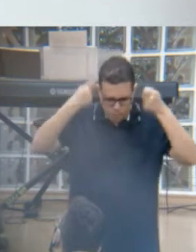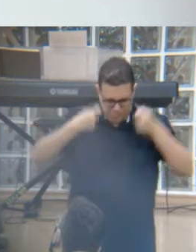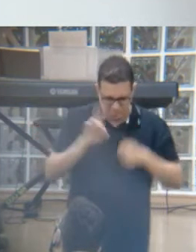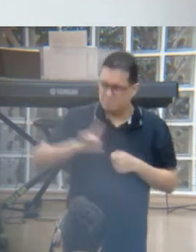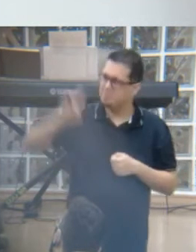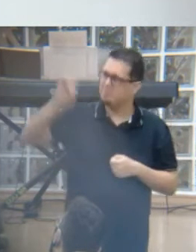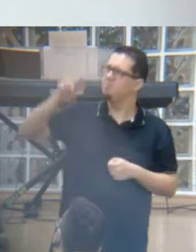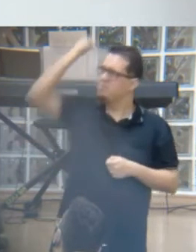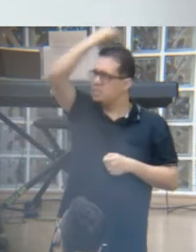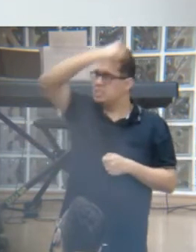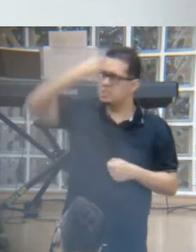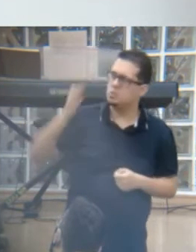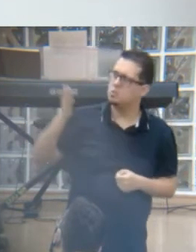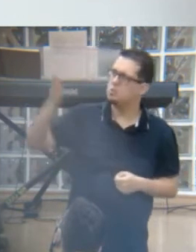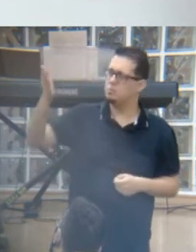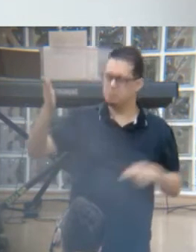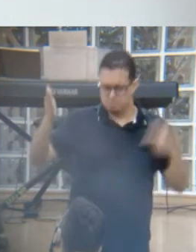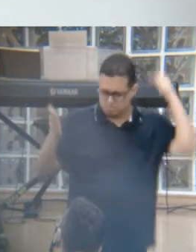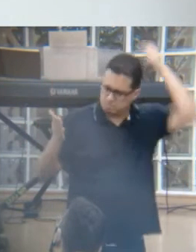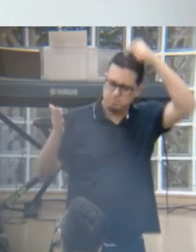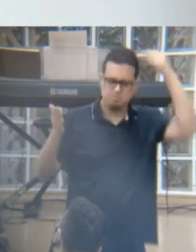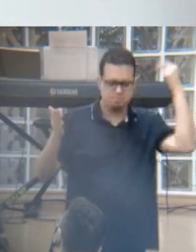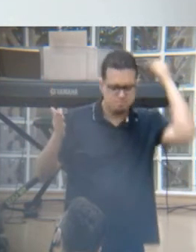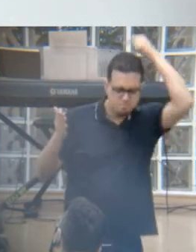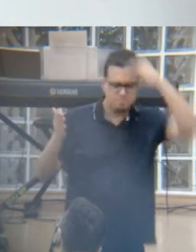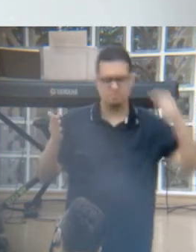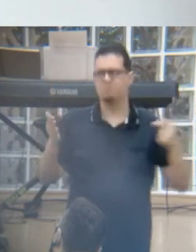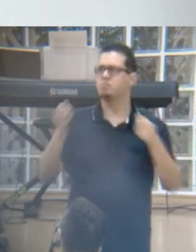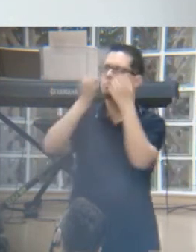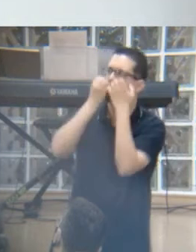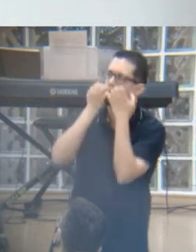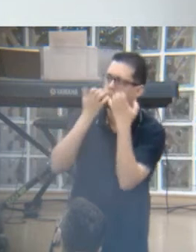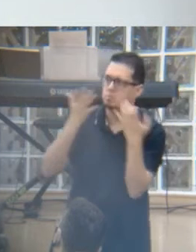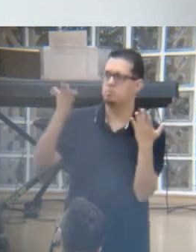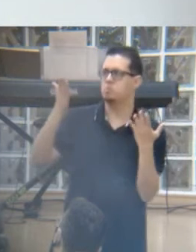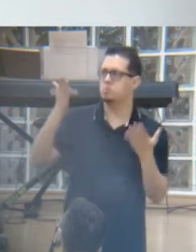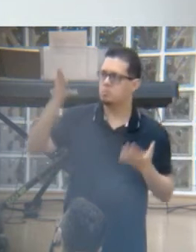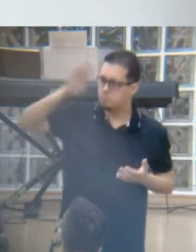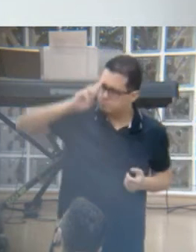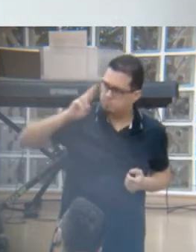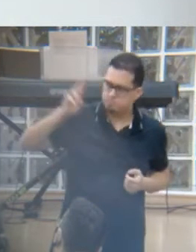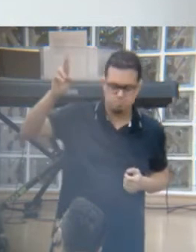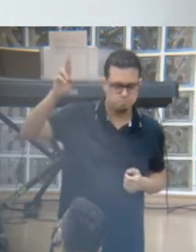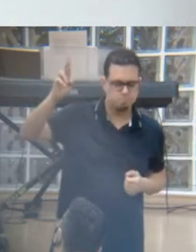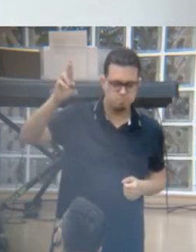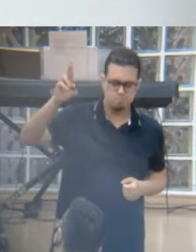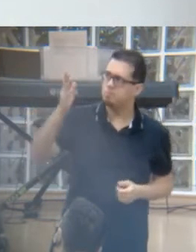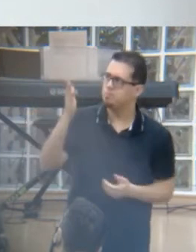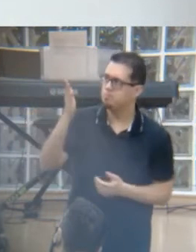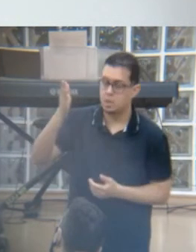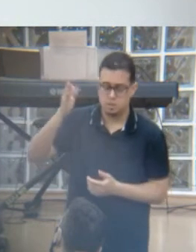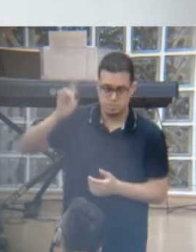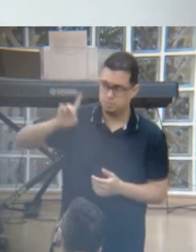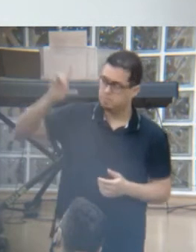Santo, santo, bendito é o Senhor, o Deus perante